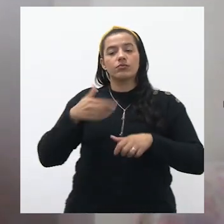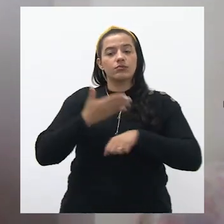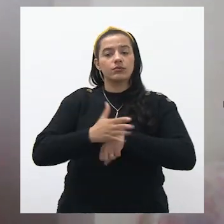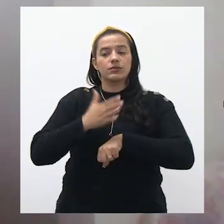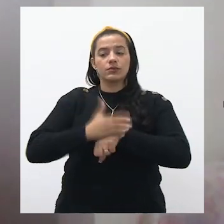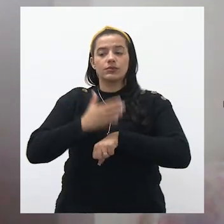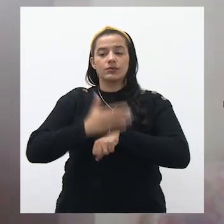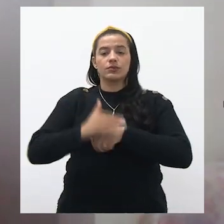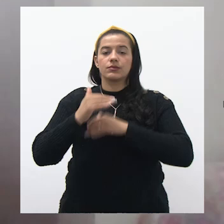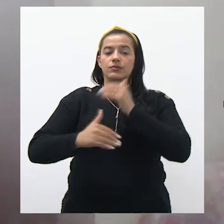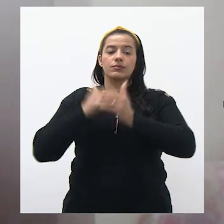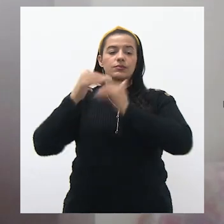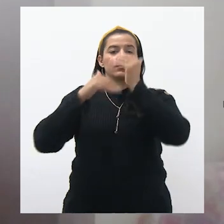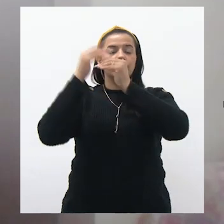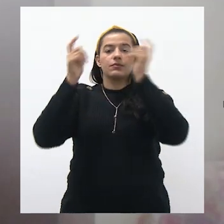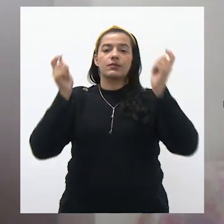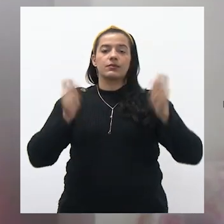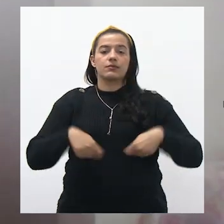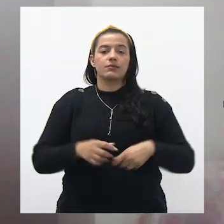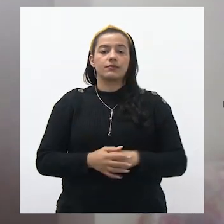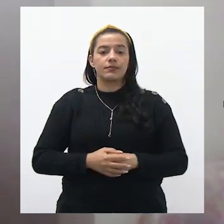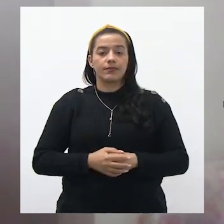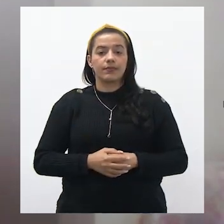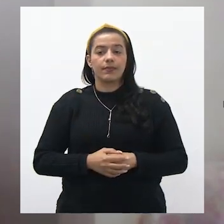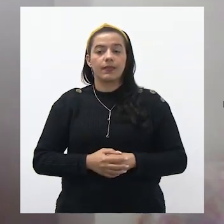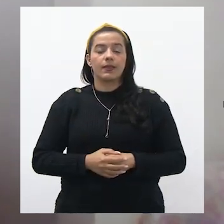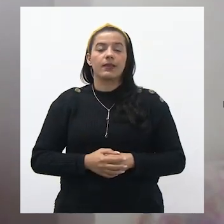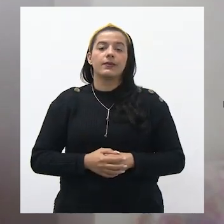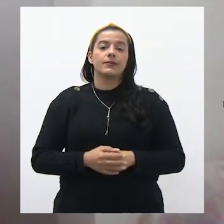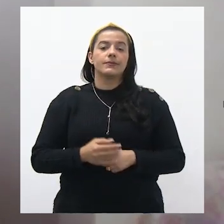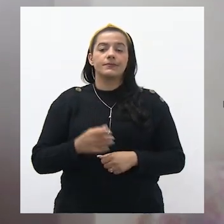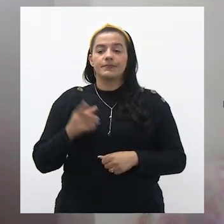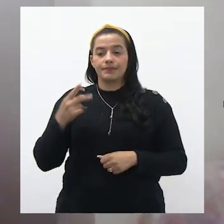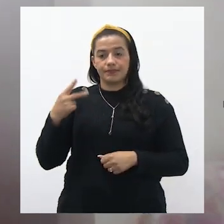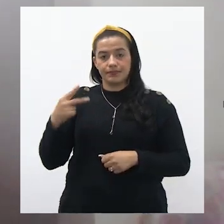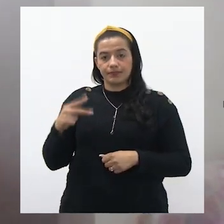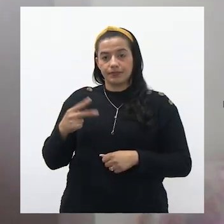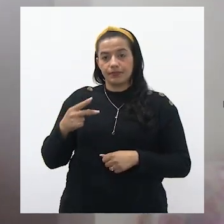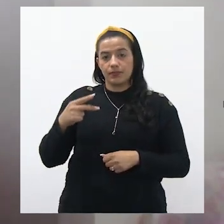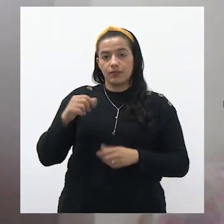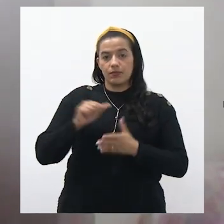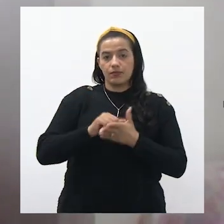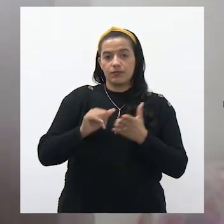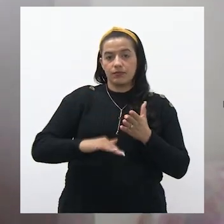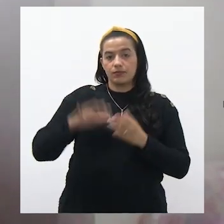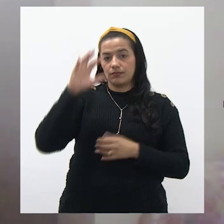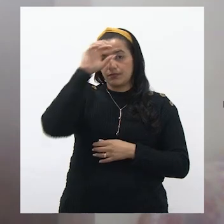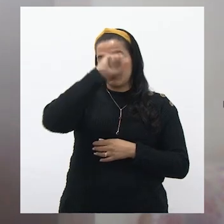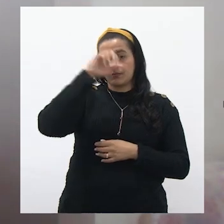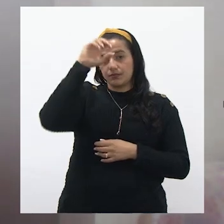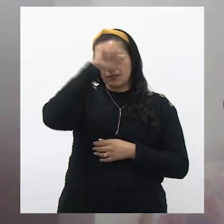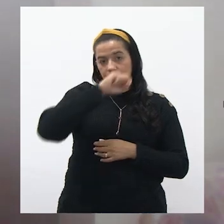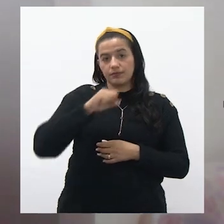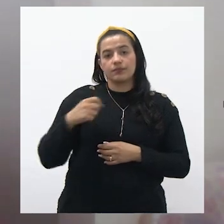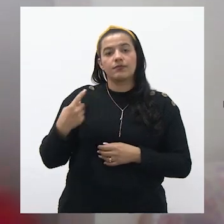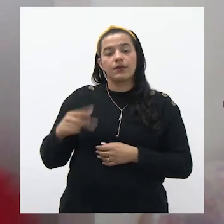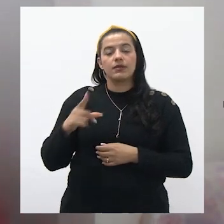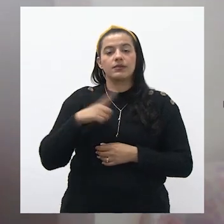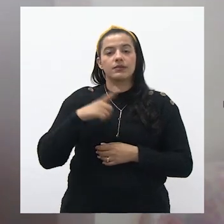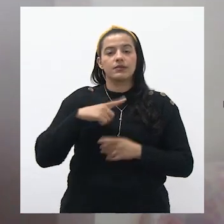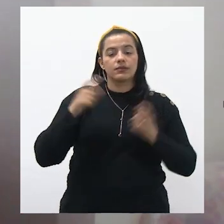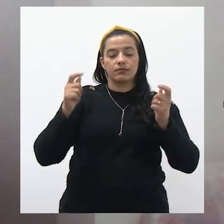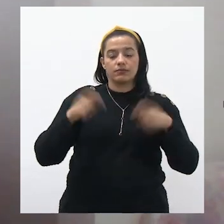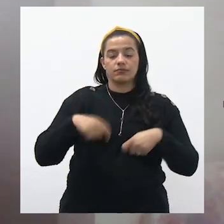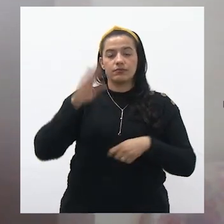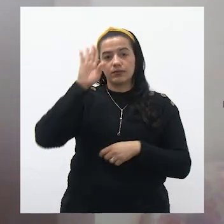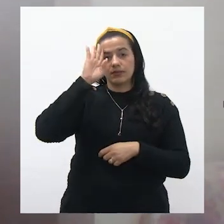esse desenvolvimento dessa competência. E neste caso, desta situação de aprendizagem, a gente tem uma competência em